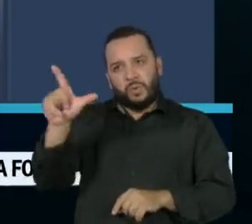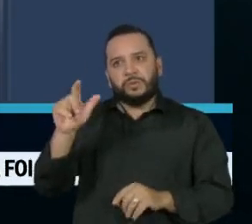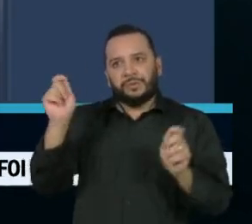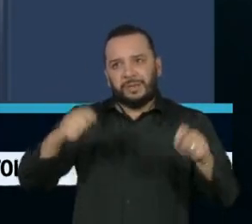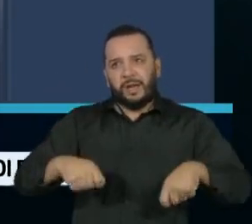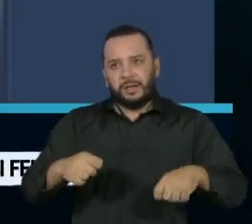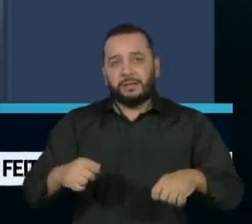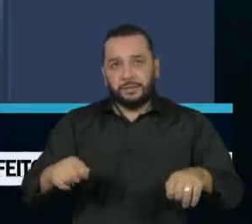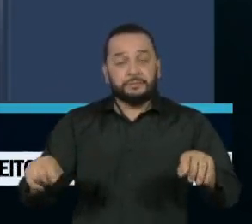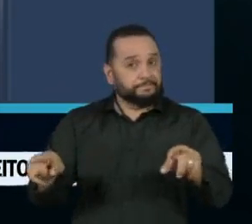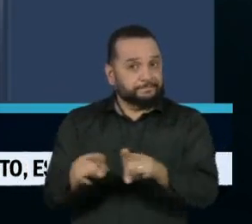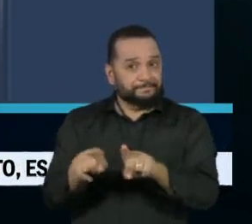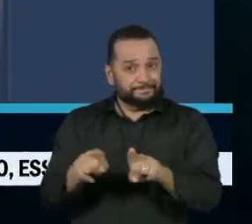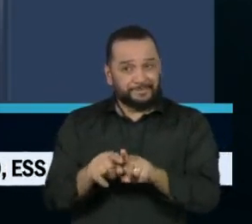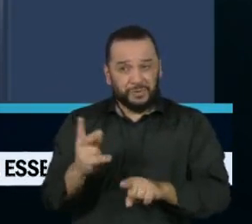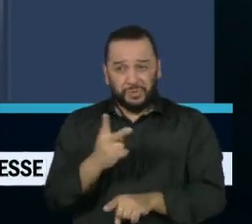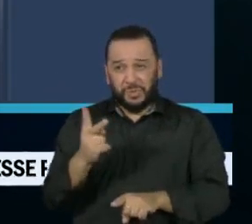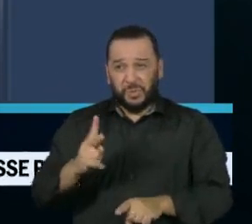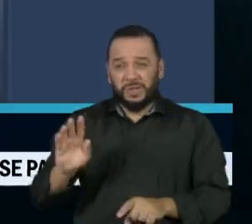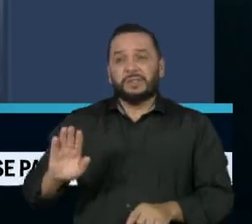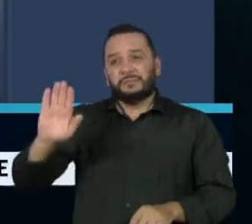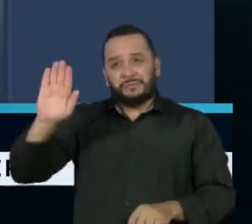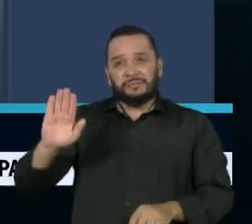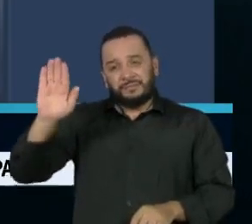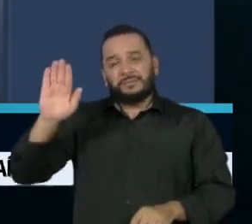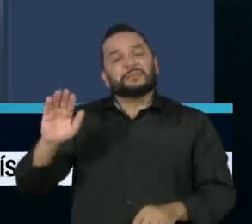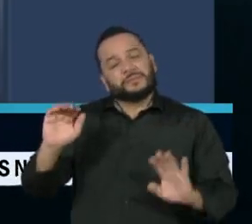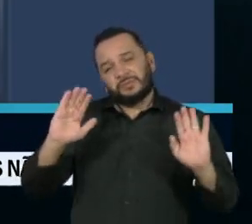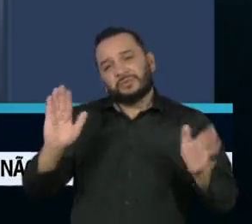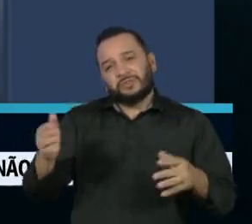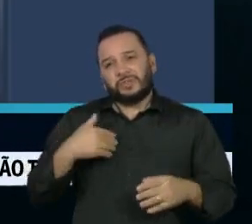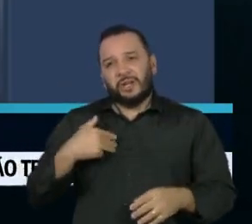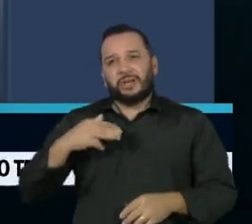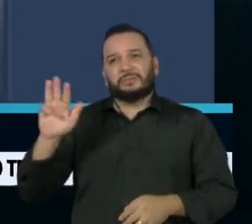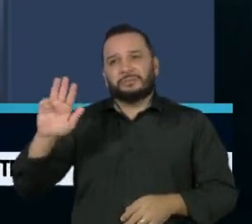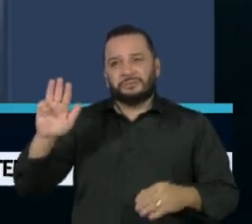brasileiros numa armadilha entre os dois seria um atestado de falta de competência da classe